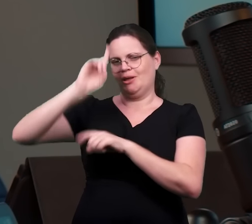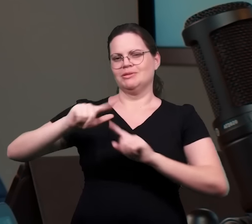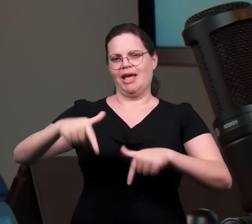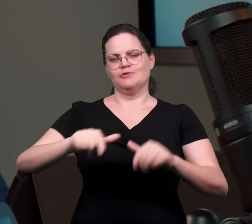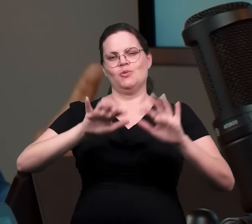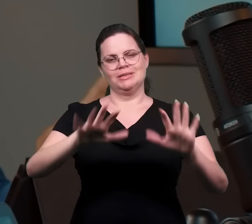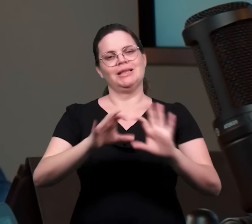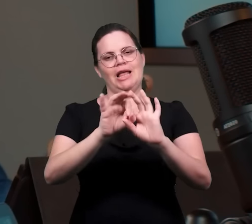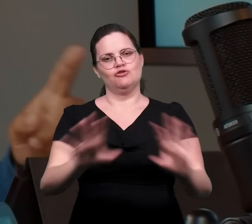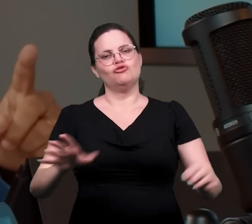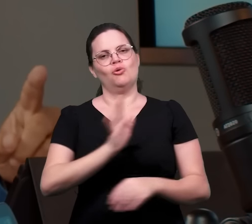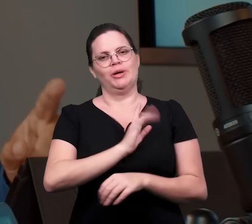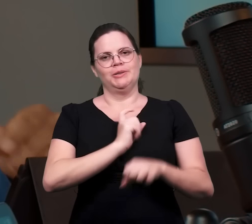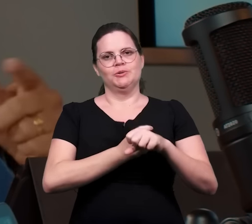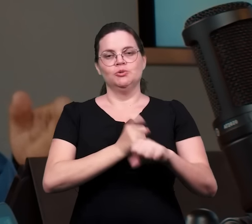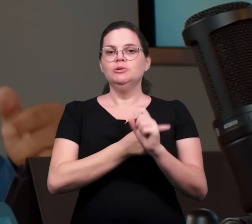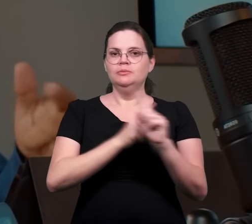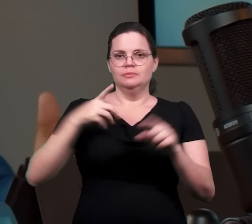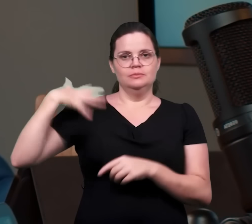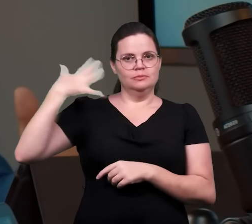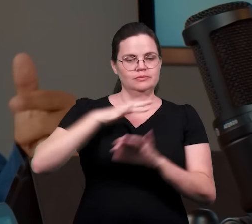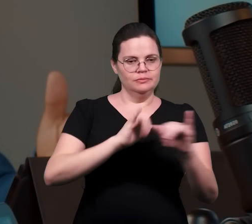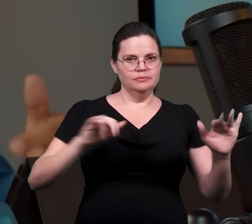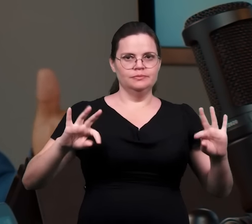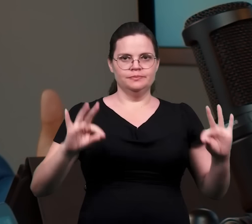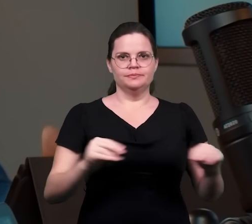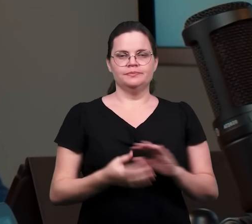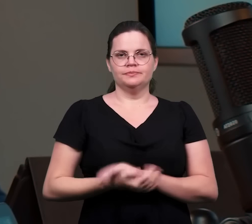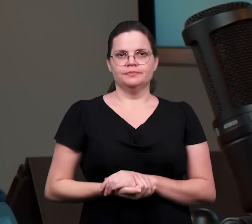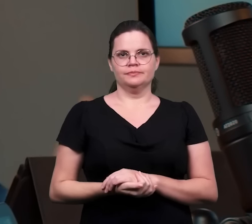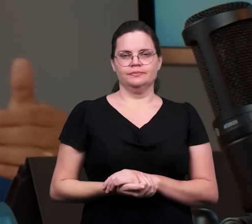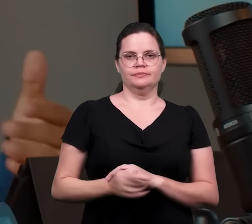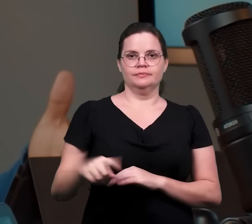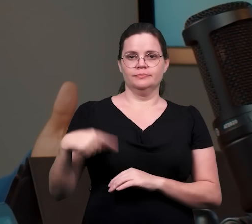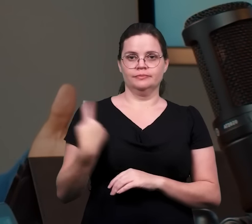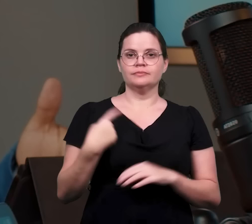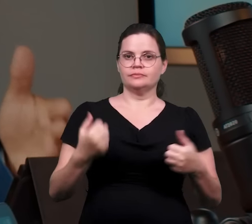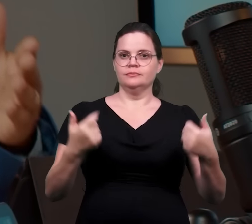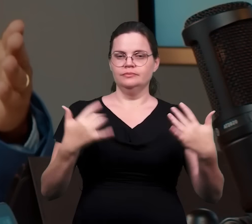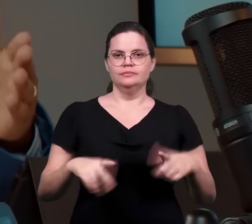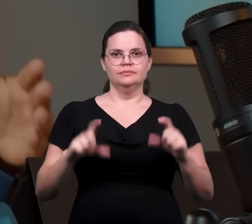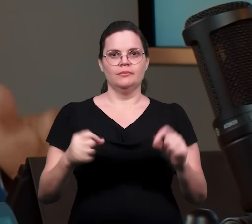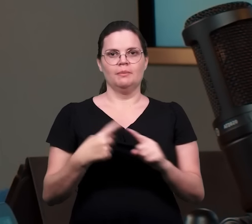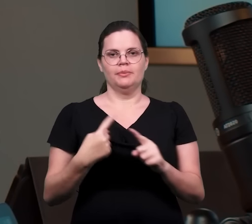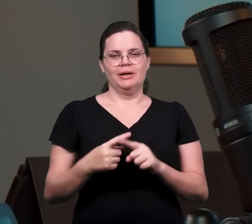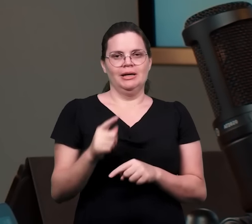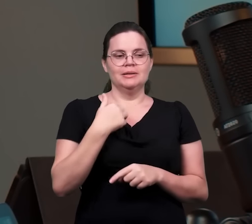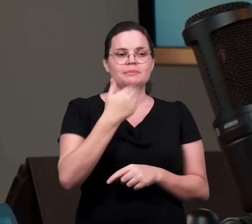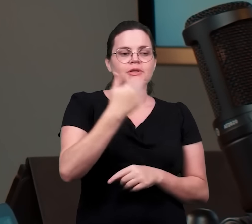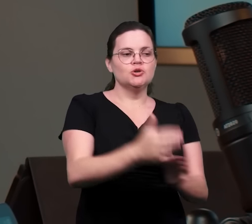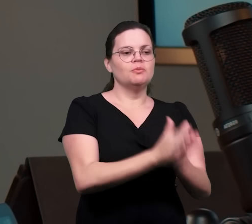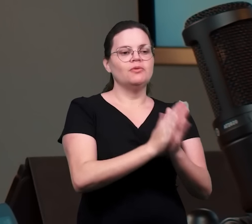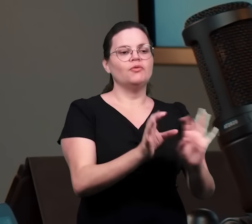anunciada. Moisés foi lá, anunciou, e nós vamos falar agora daquilo que veio adiante. Quando o Senhor chamou, o caminho de 3 dias,